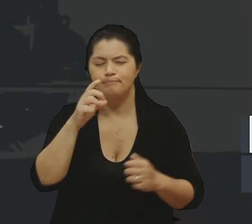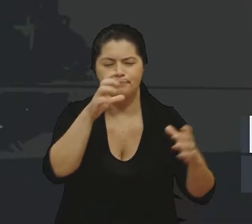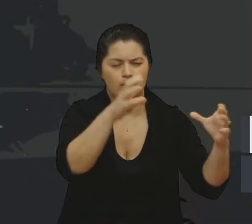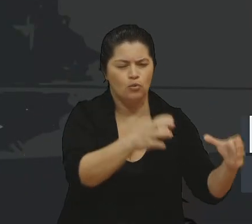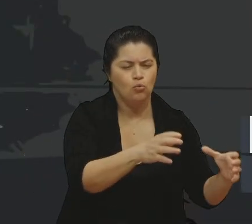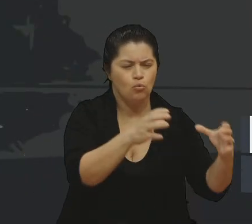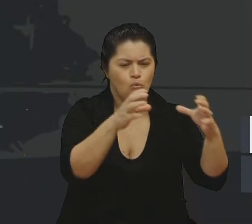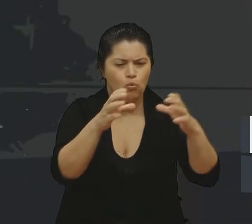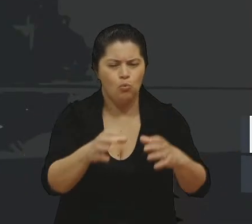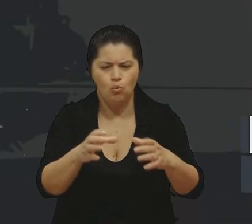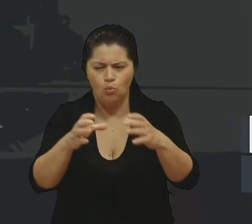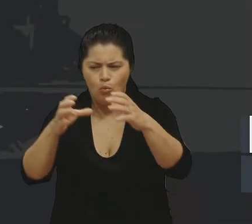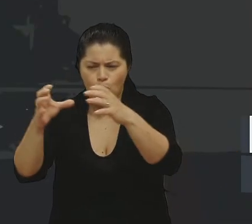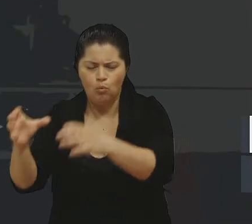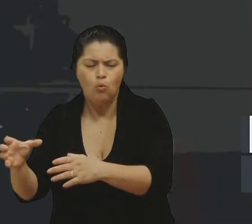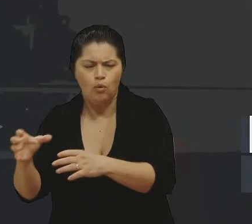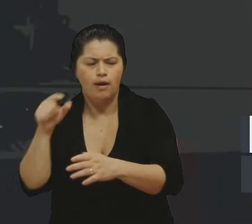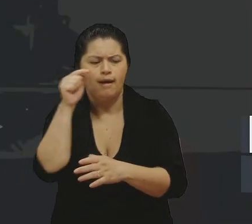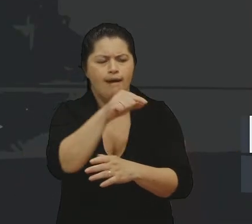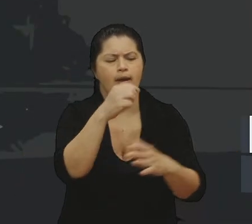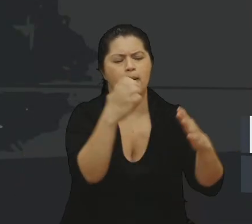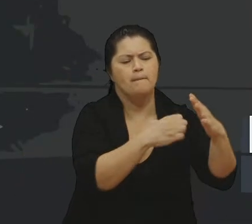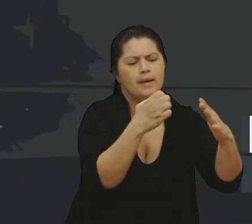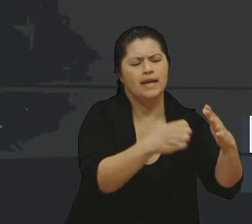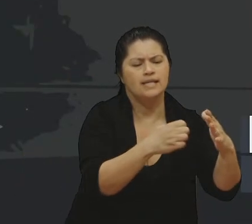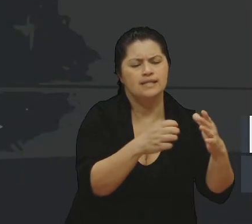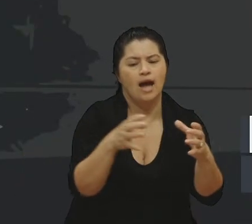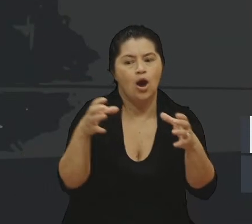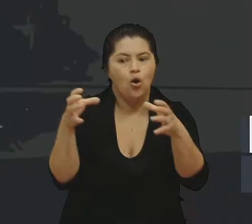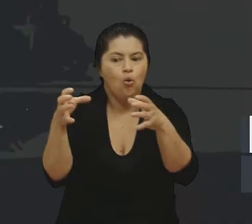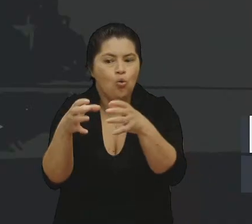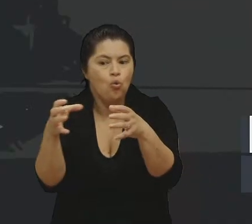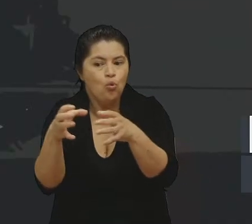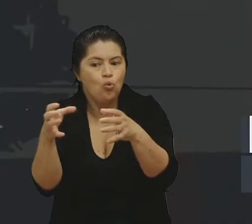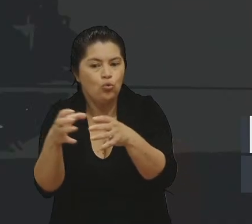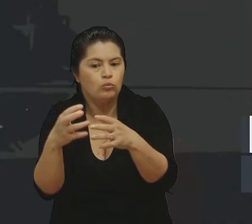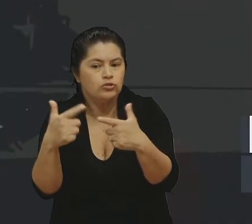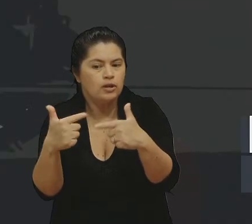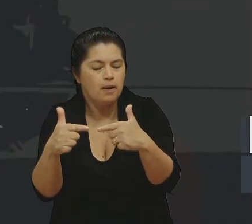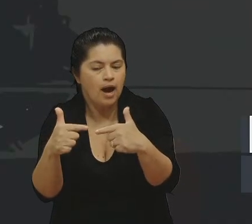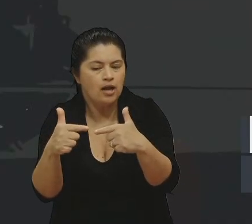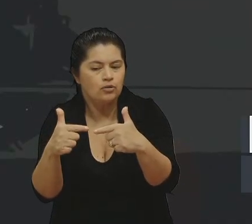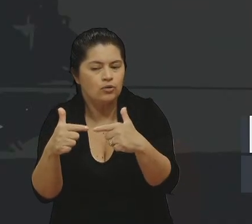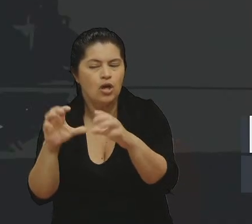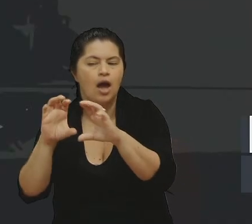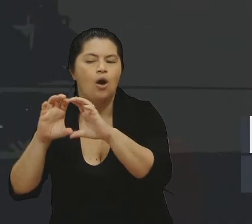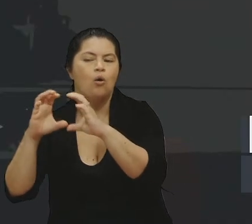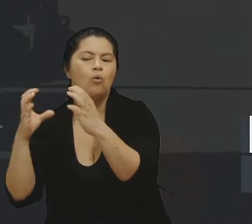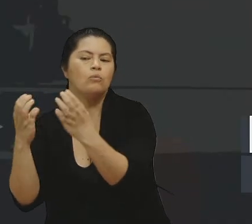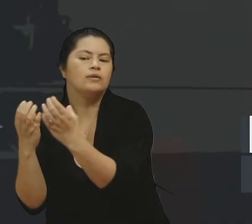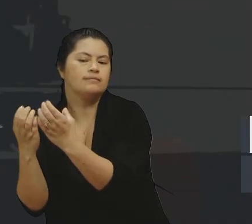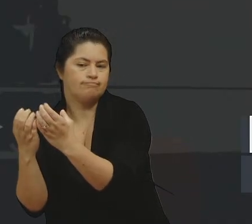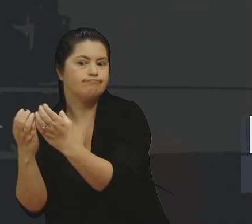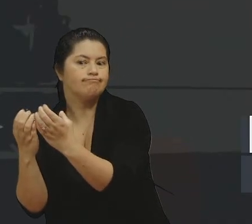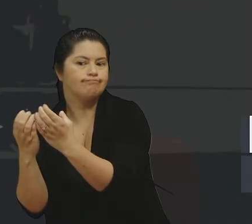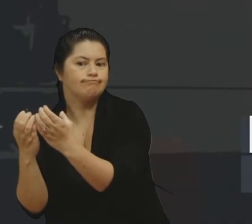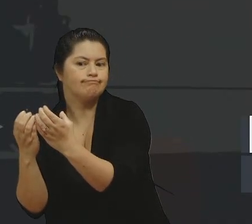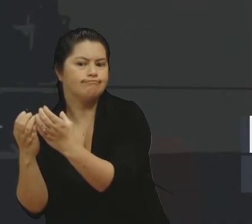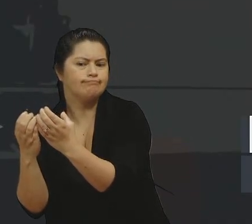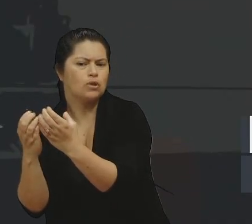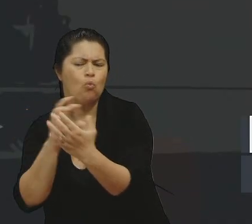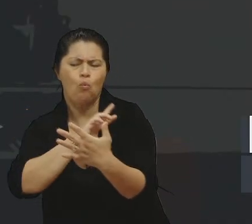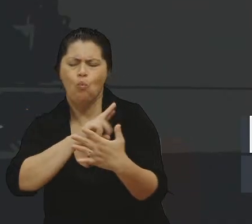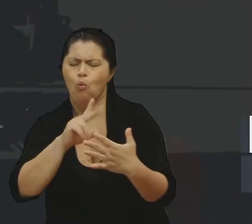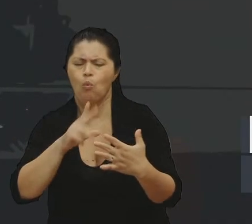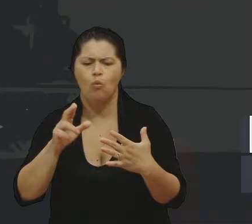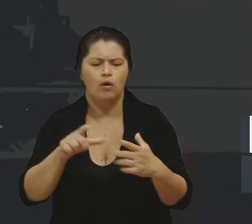comunidade. Porque o trabalho que você faz pode ficar em qualquer um deles. Seja manicure, seja instalador de piso. Hoje o